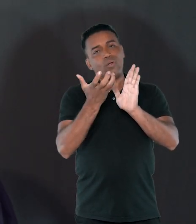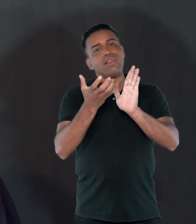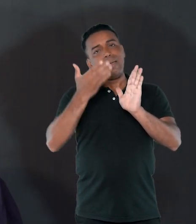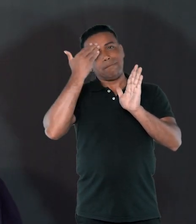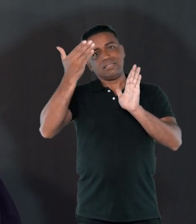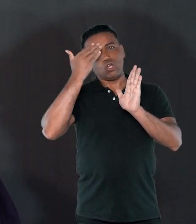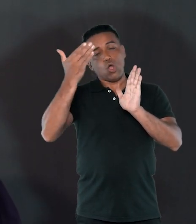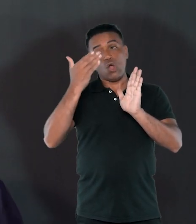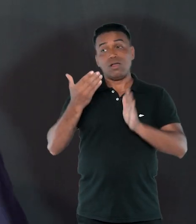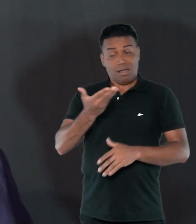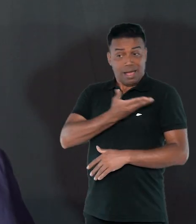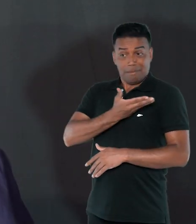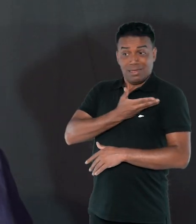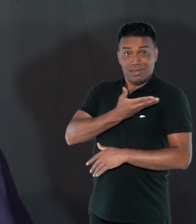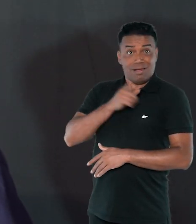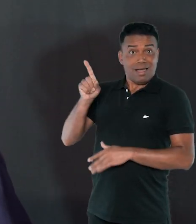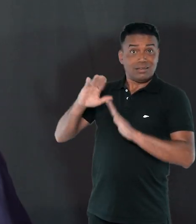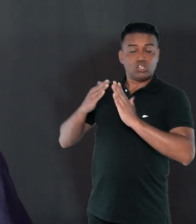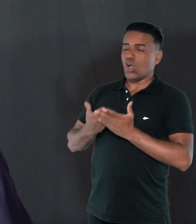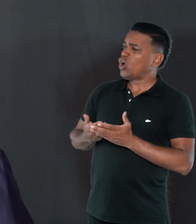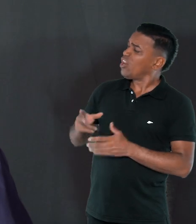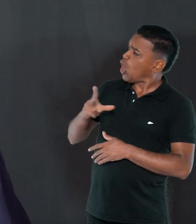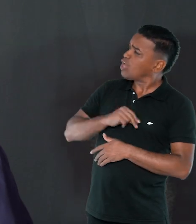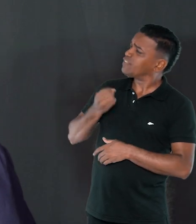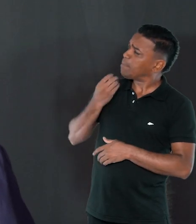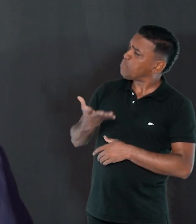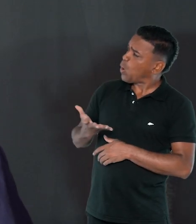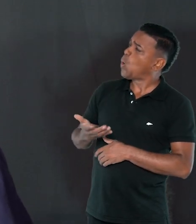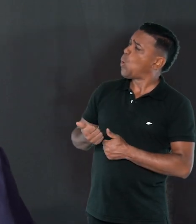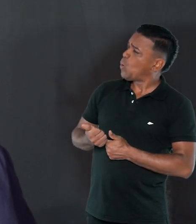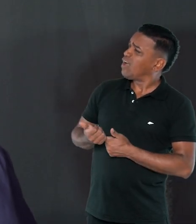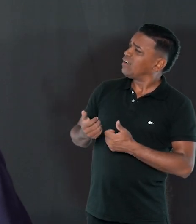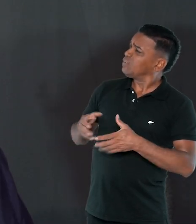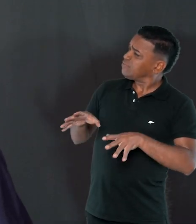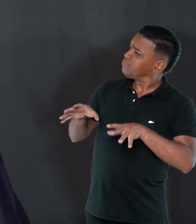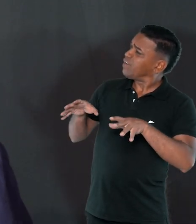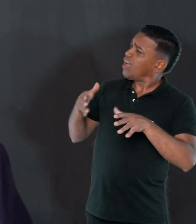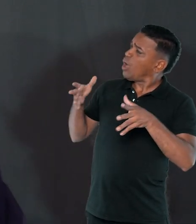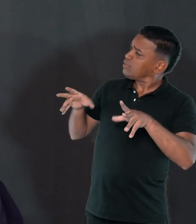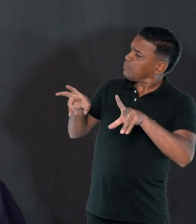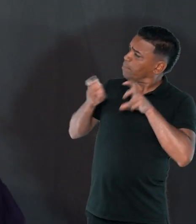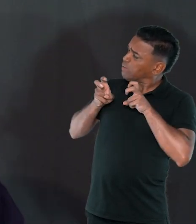amigas da escola que vinham desabafar comigo falavam, nossa, mas isso é bom, você escuta, né? É bom falar